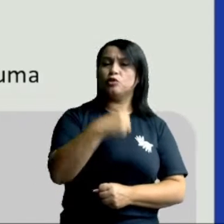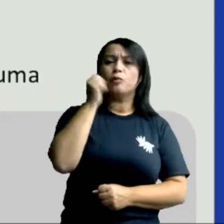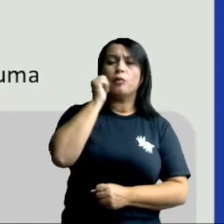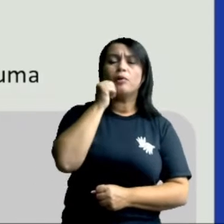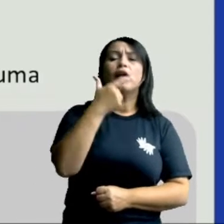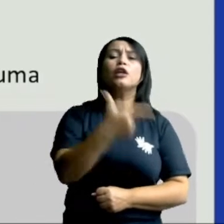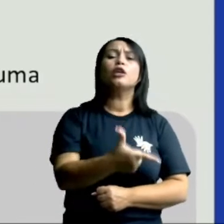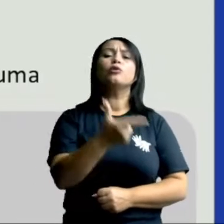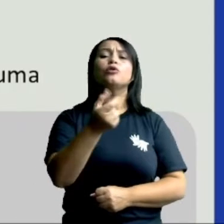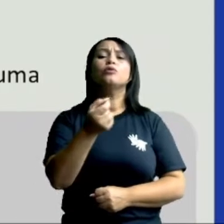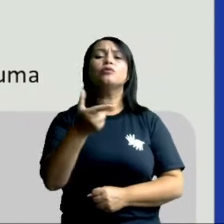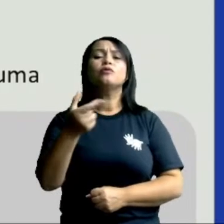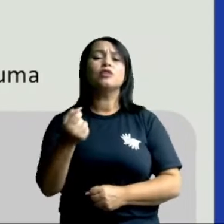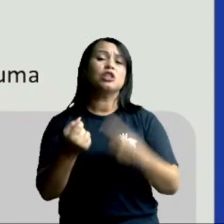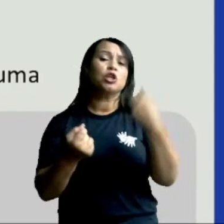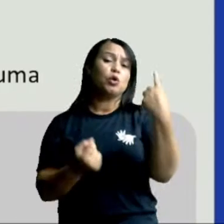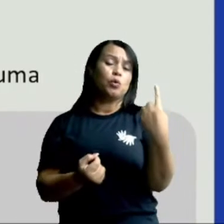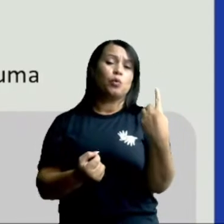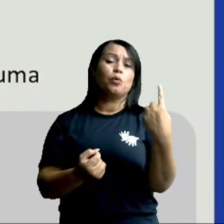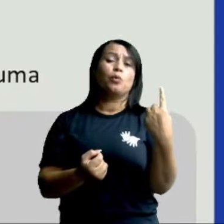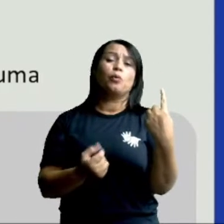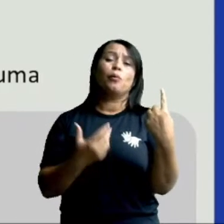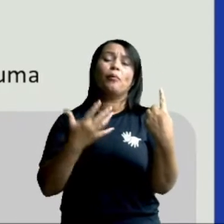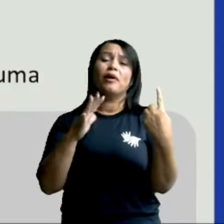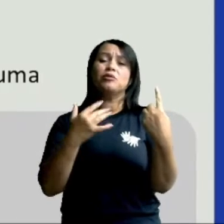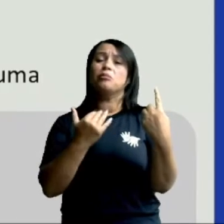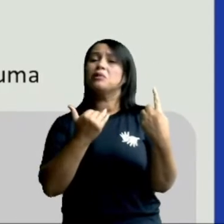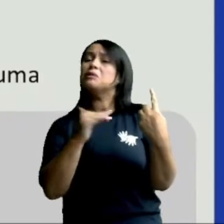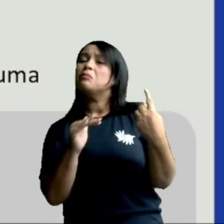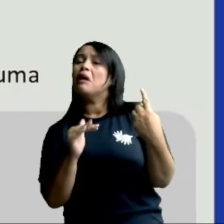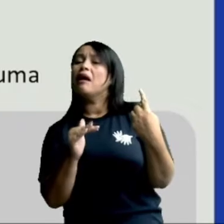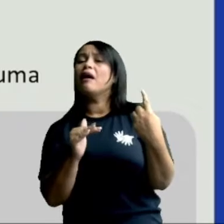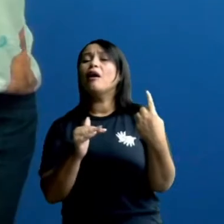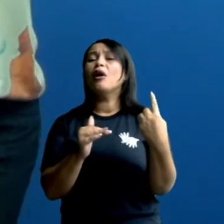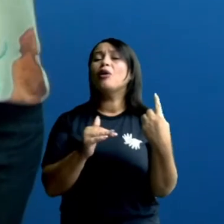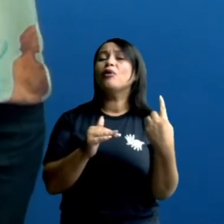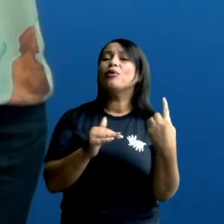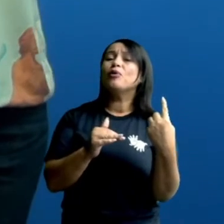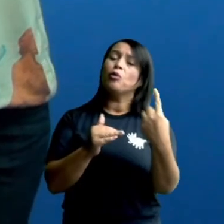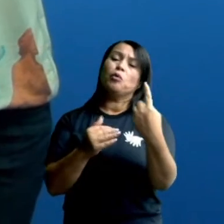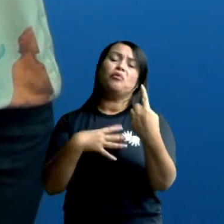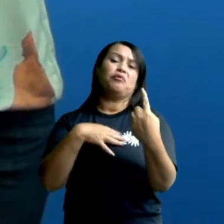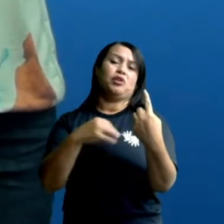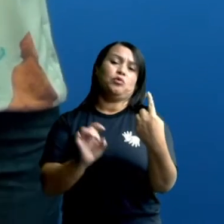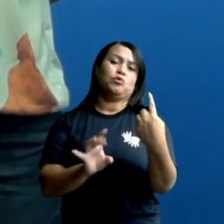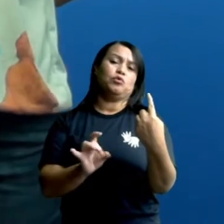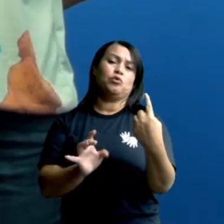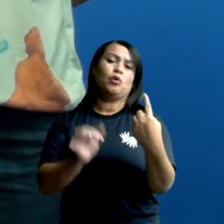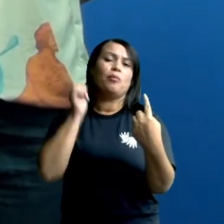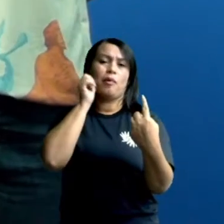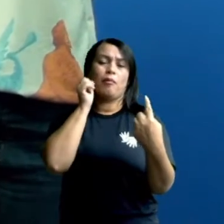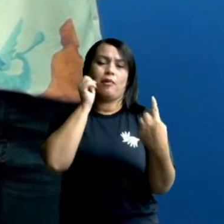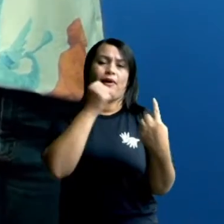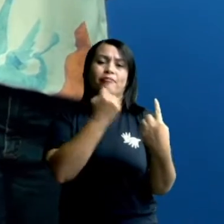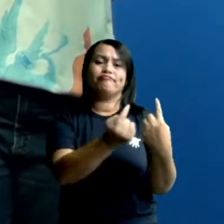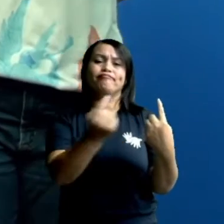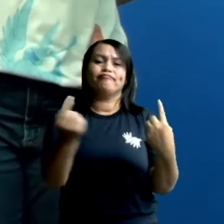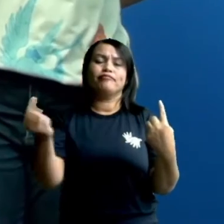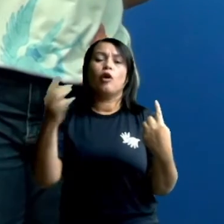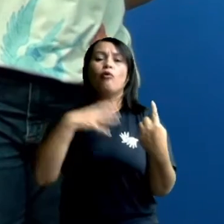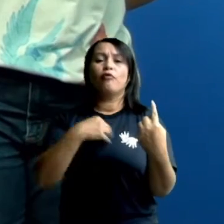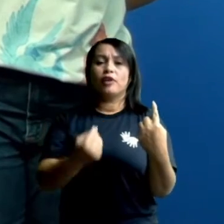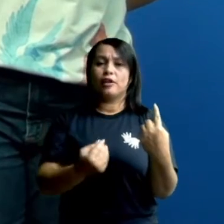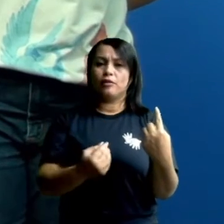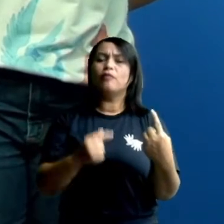em 2020, 1,5 filho, ou mais ou menos, né, 1 filho apenas por mulher, certo? Em